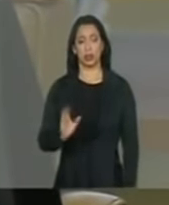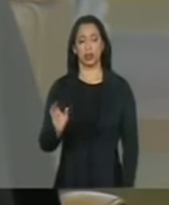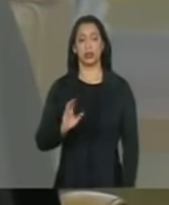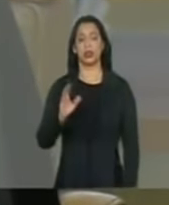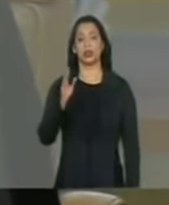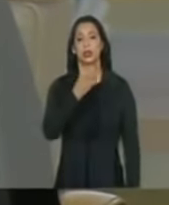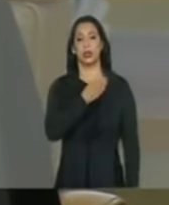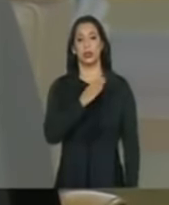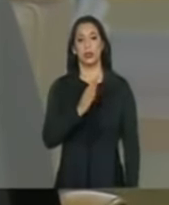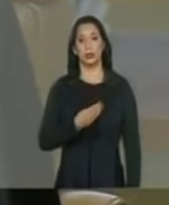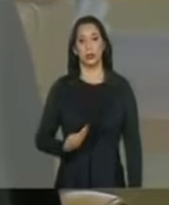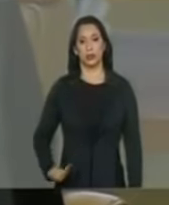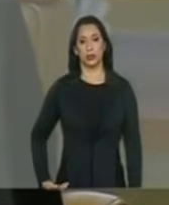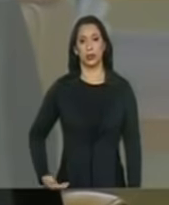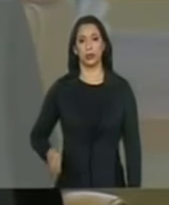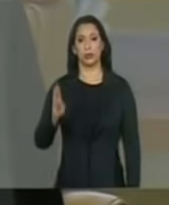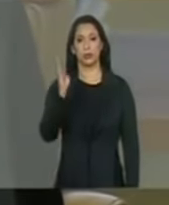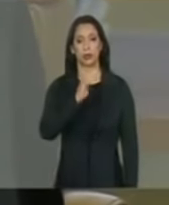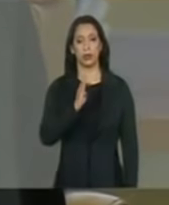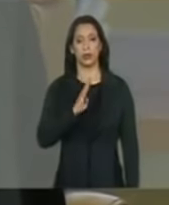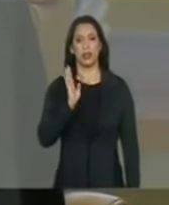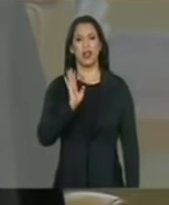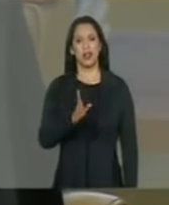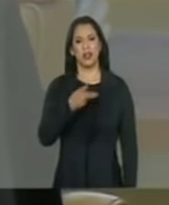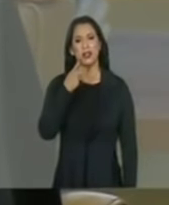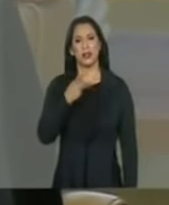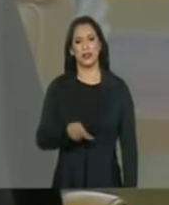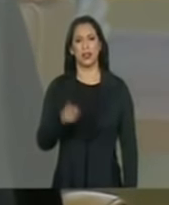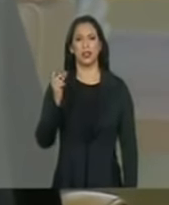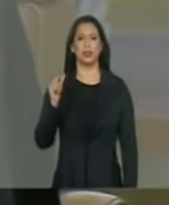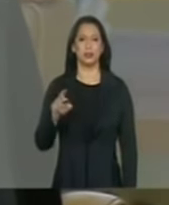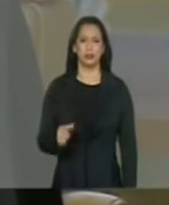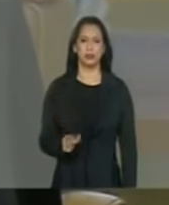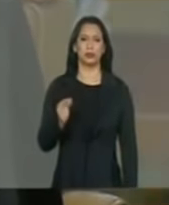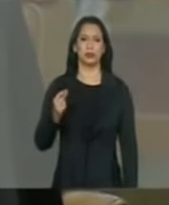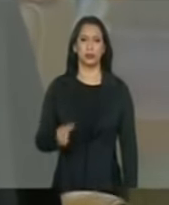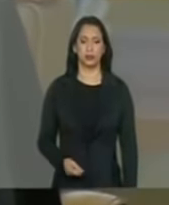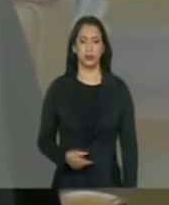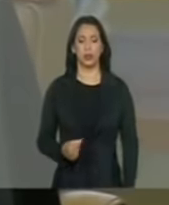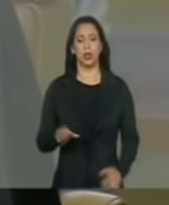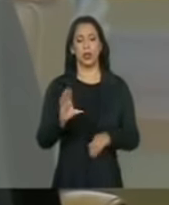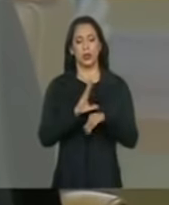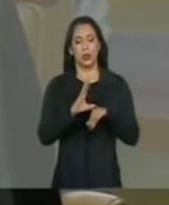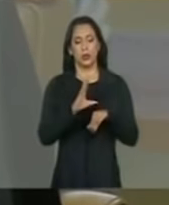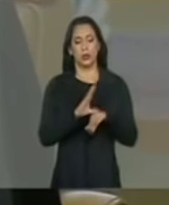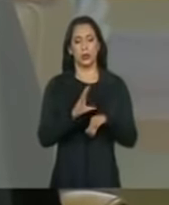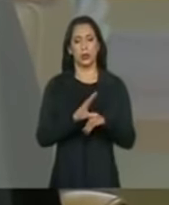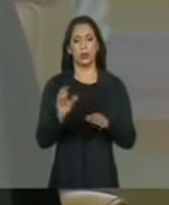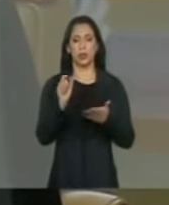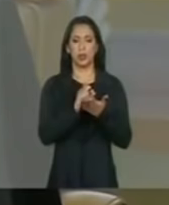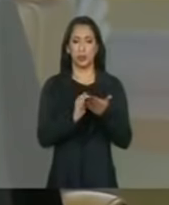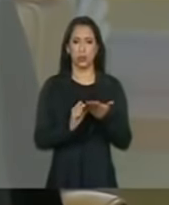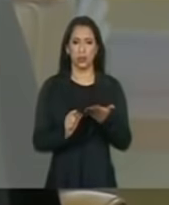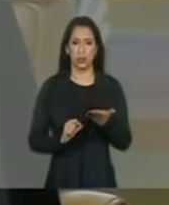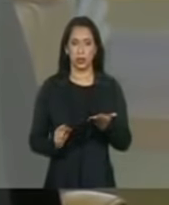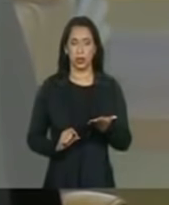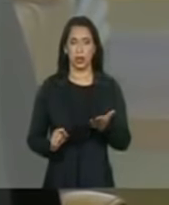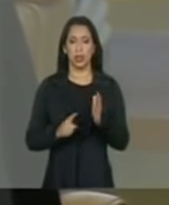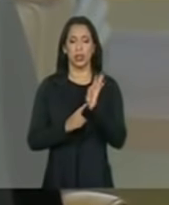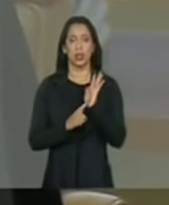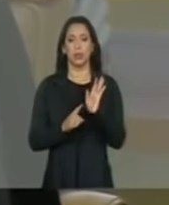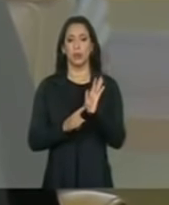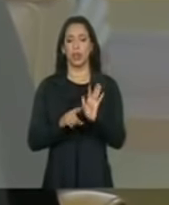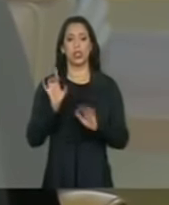constituição escrita já o afirmei várias vezes nesta corte uma constituição escrita não configura mera